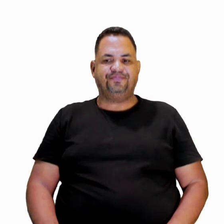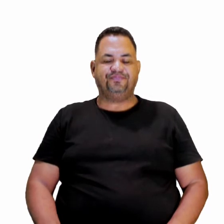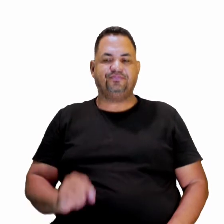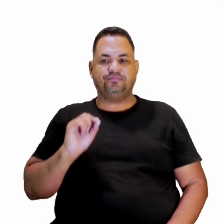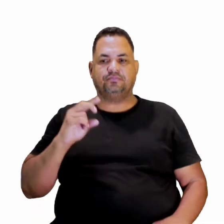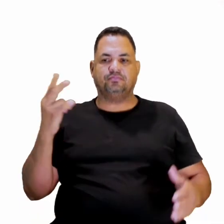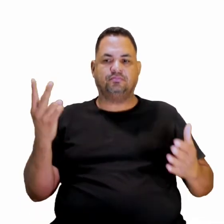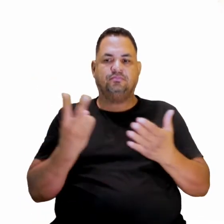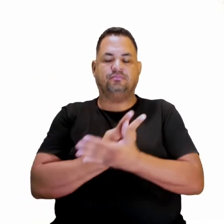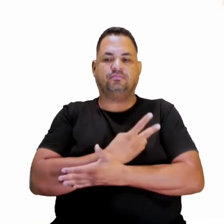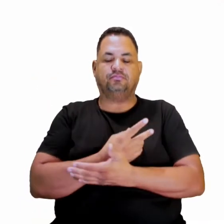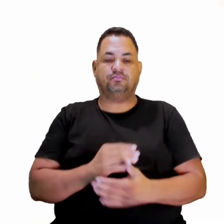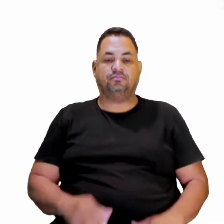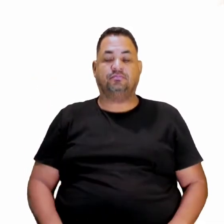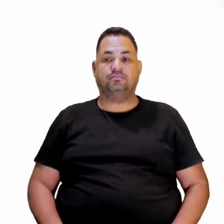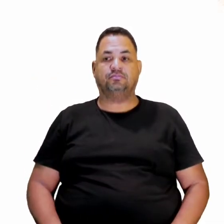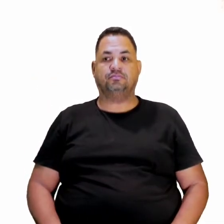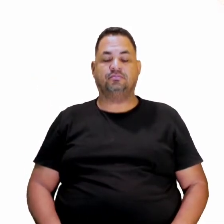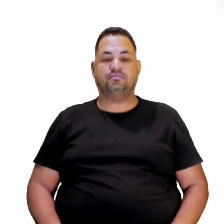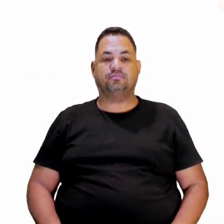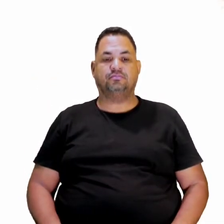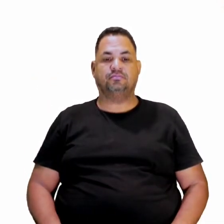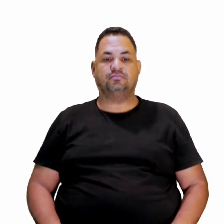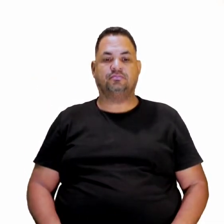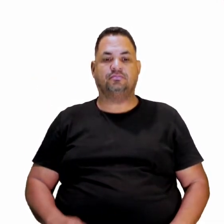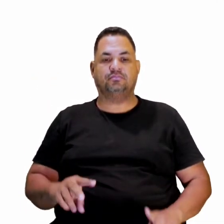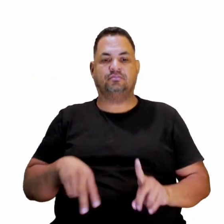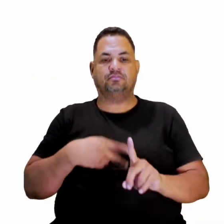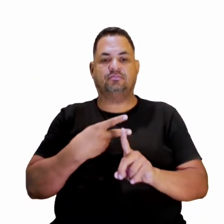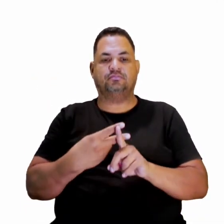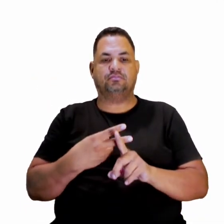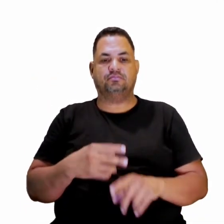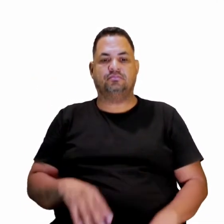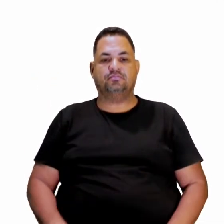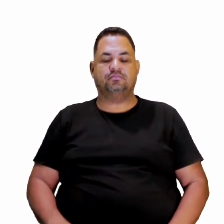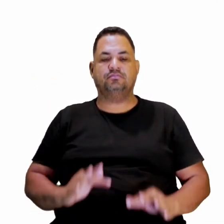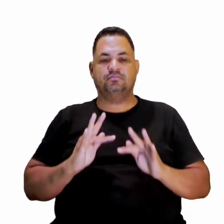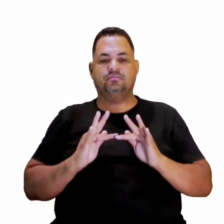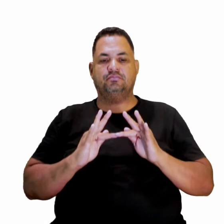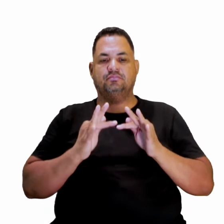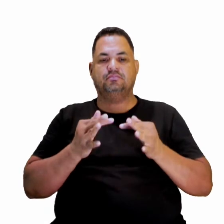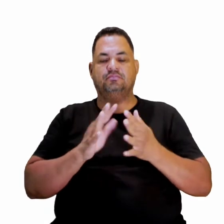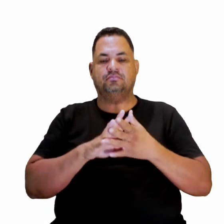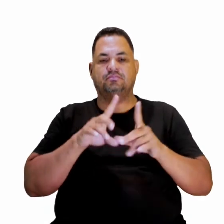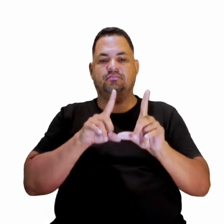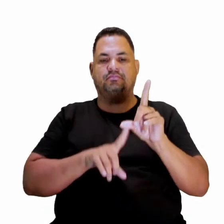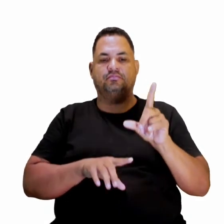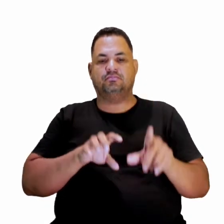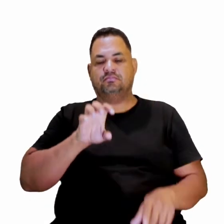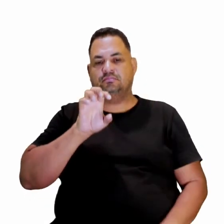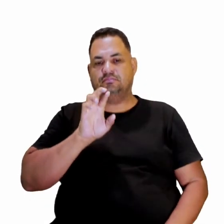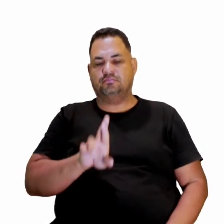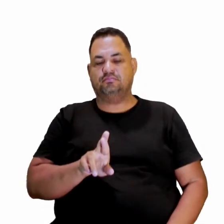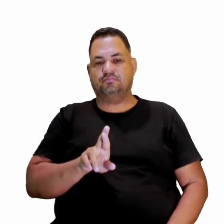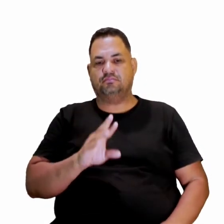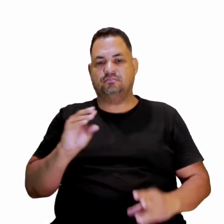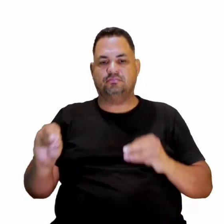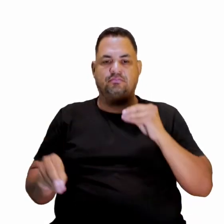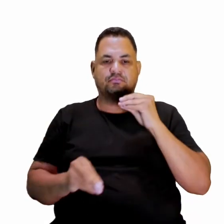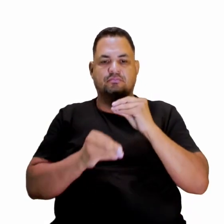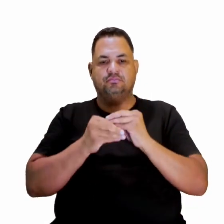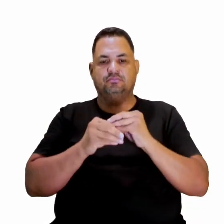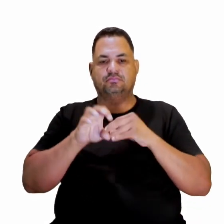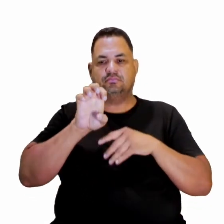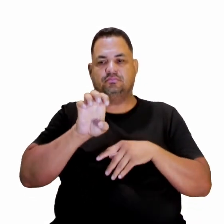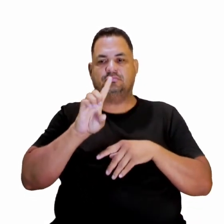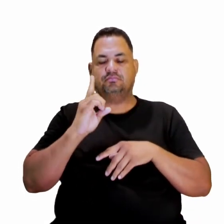que vai acontecer? Eu venho e dobro a minha última consoante, que é a letra R, para acrescentar